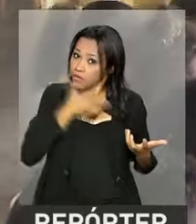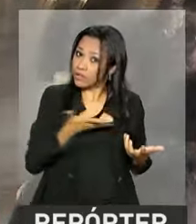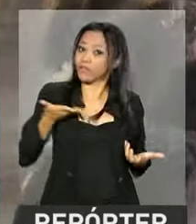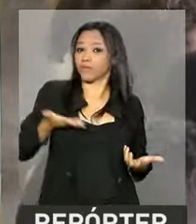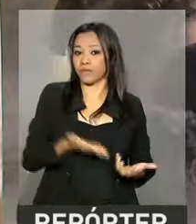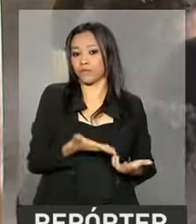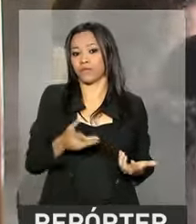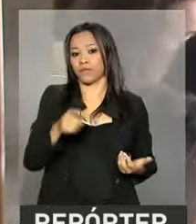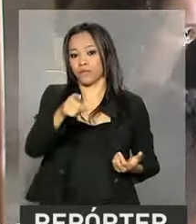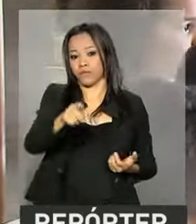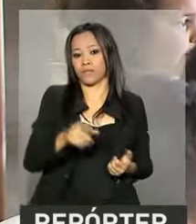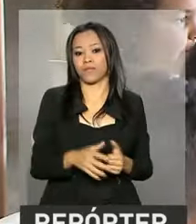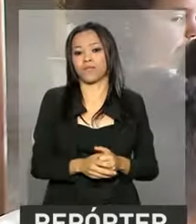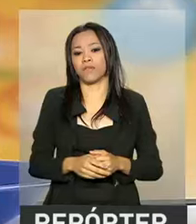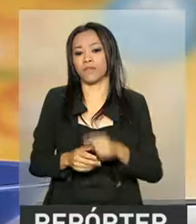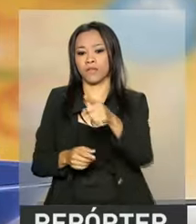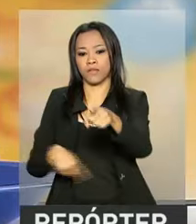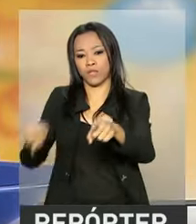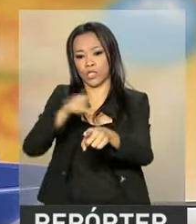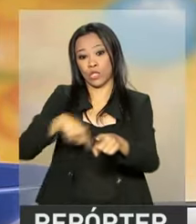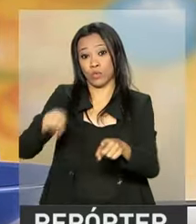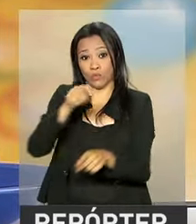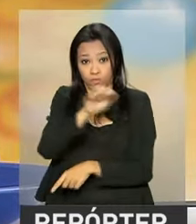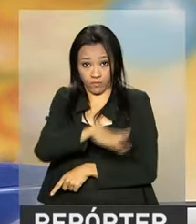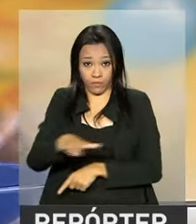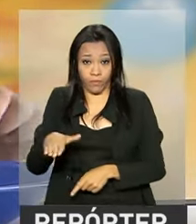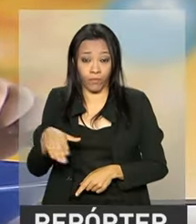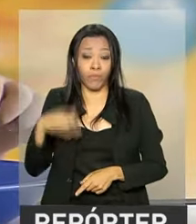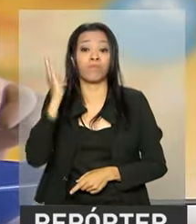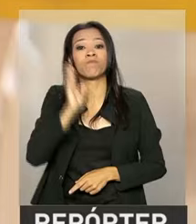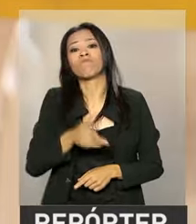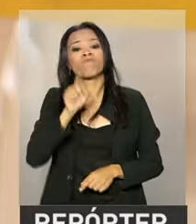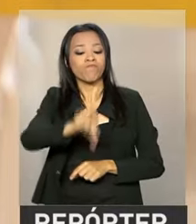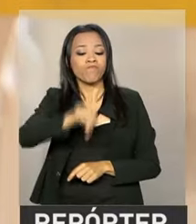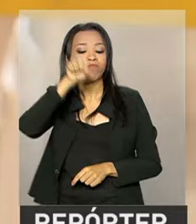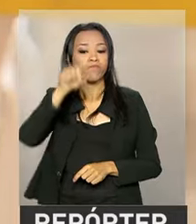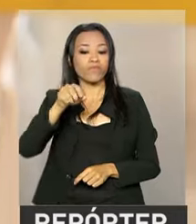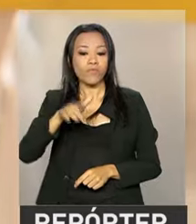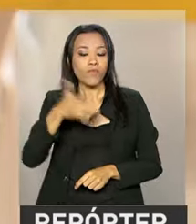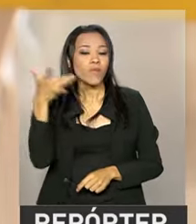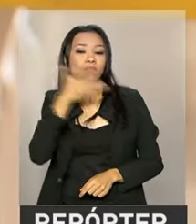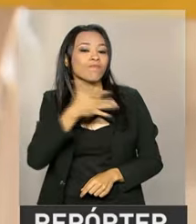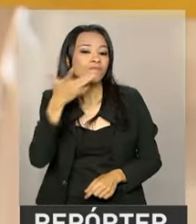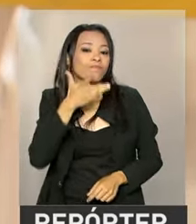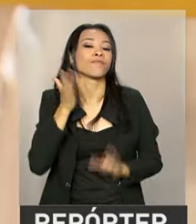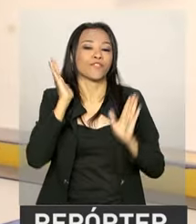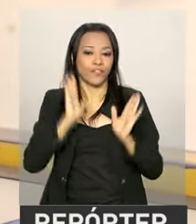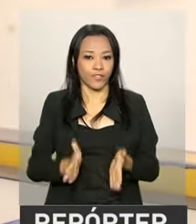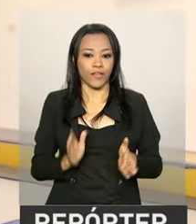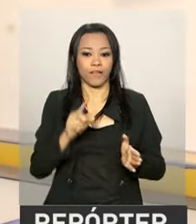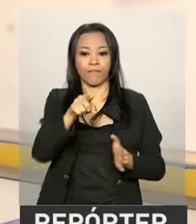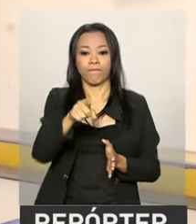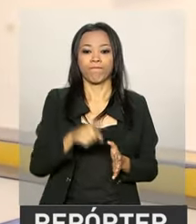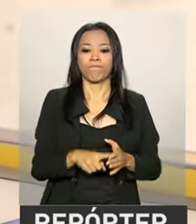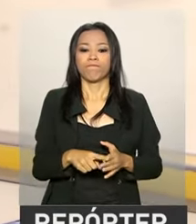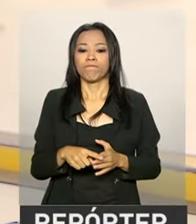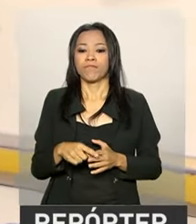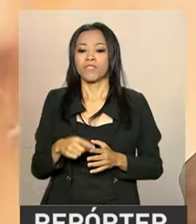passa despercebido pelos alunos. Os pequenos já elegeram até os pratos favoritos.